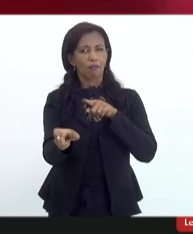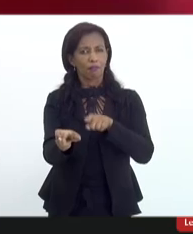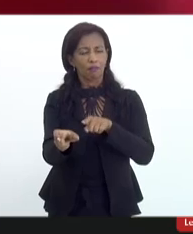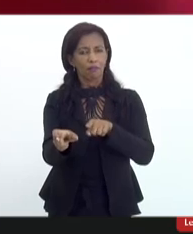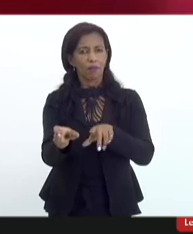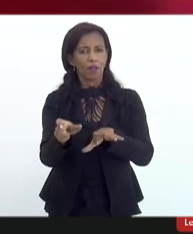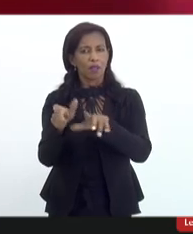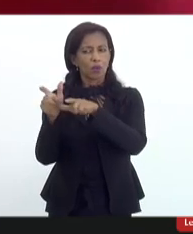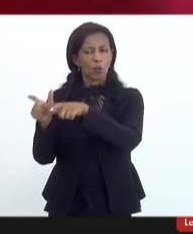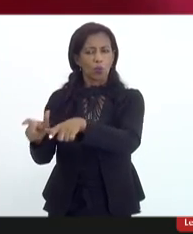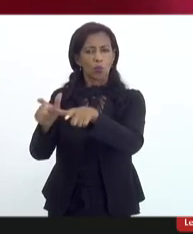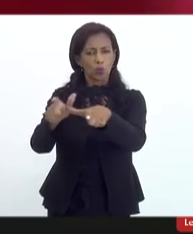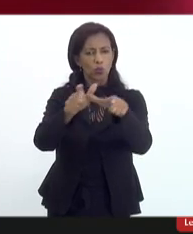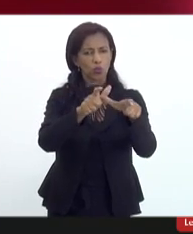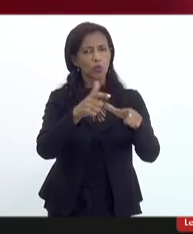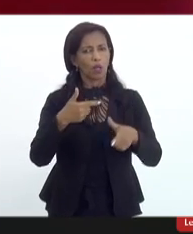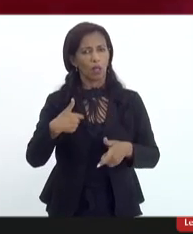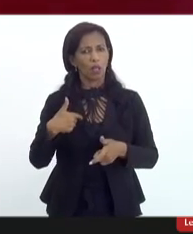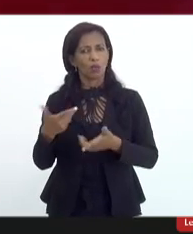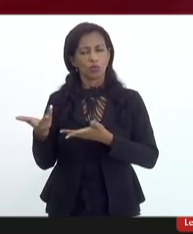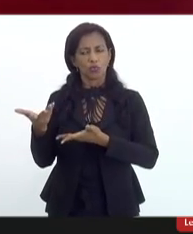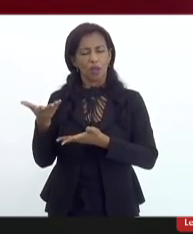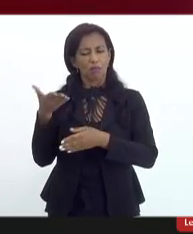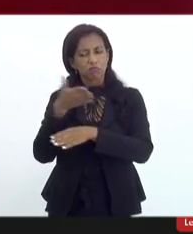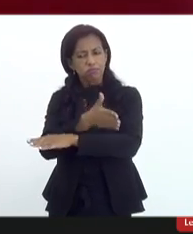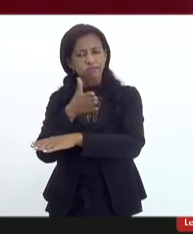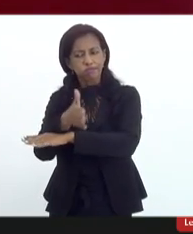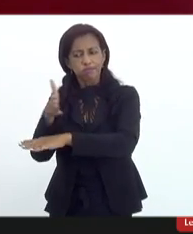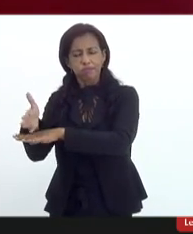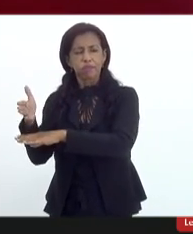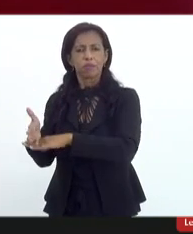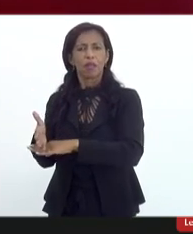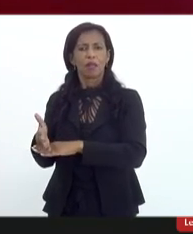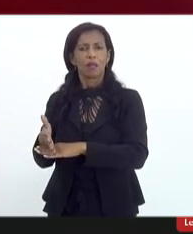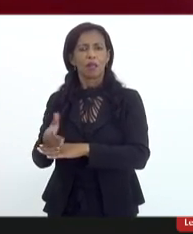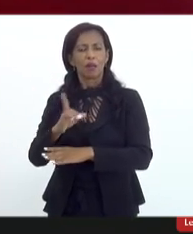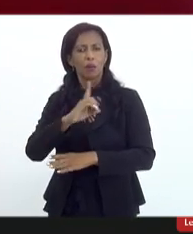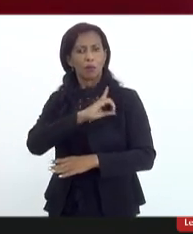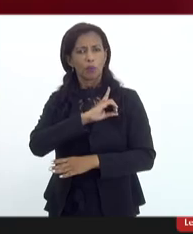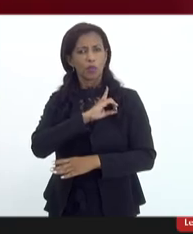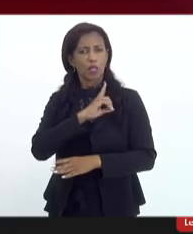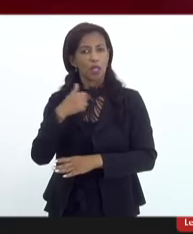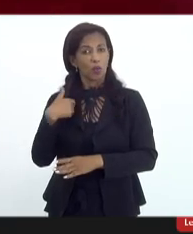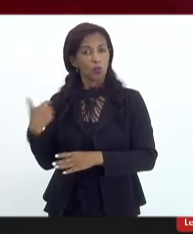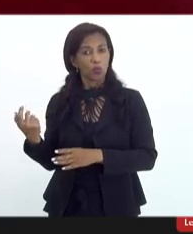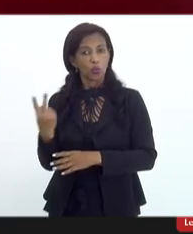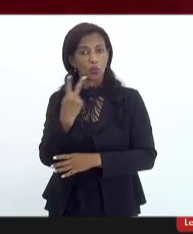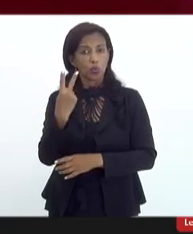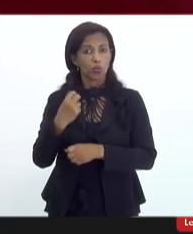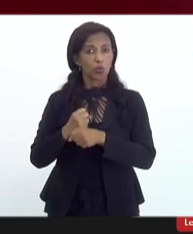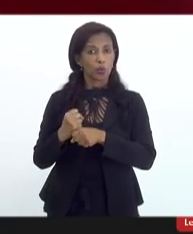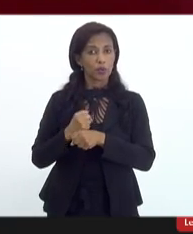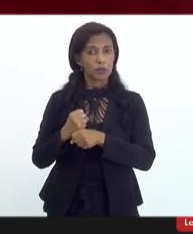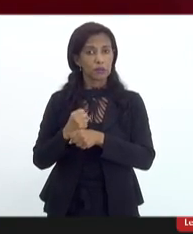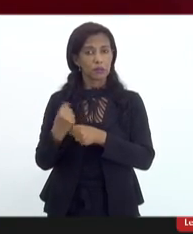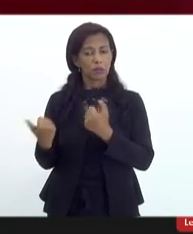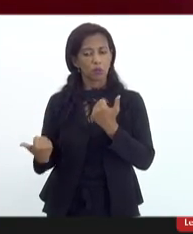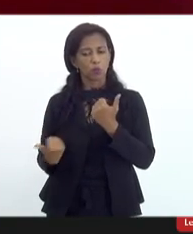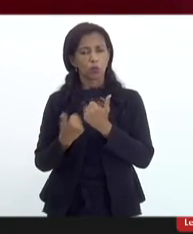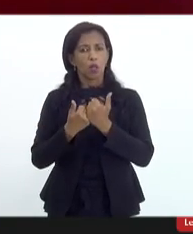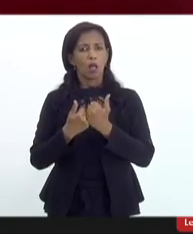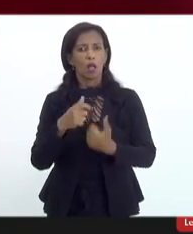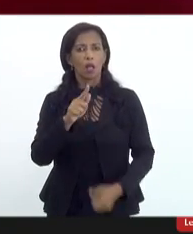Entre os lugares por onde eu participei como delegada, eu fui durante 2 anos adjunta na delegacia do